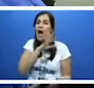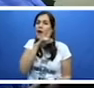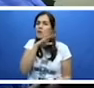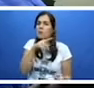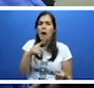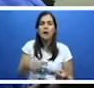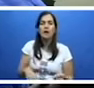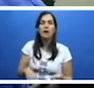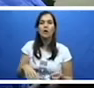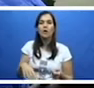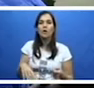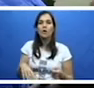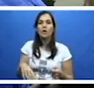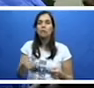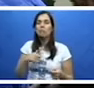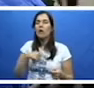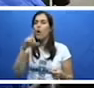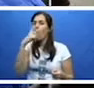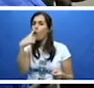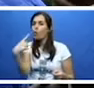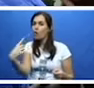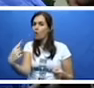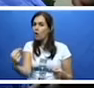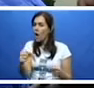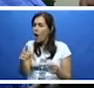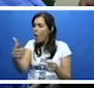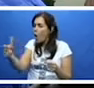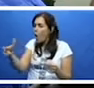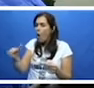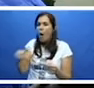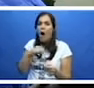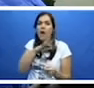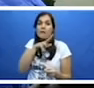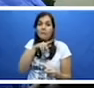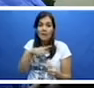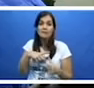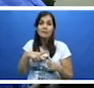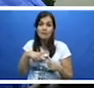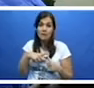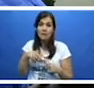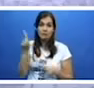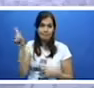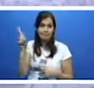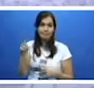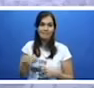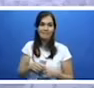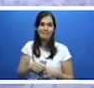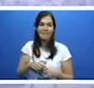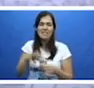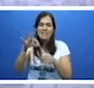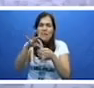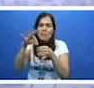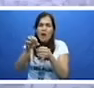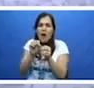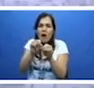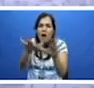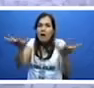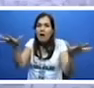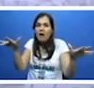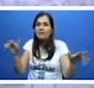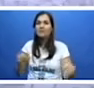como a Cutia o pato Tucano e o motor diversidade de animais que fazem essa função e agora